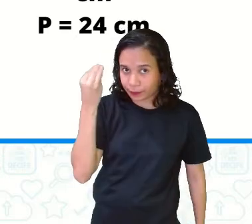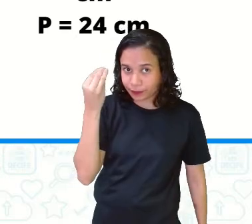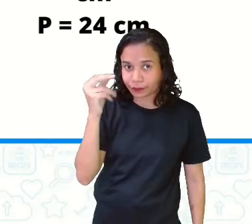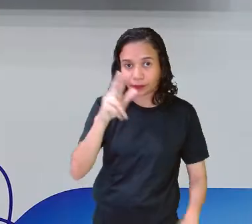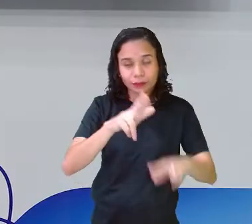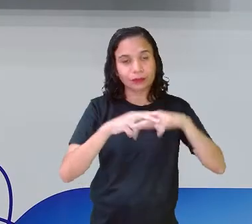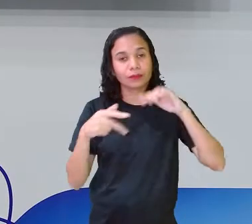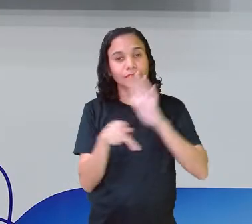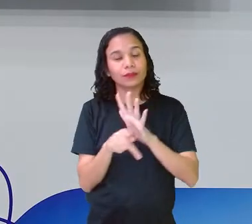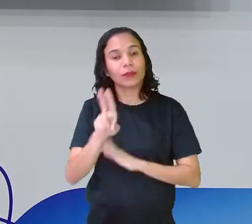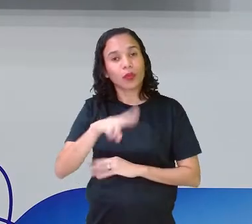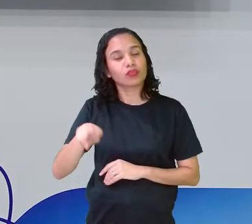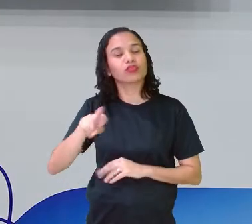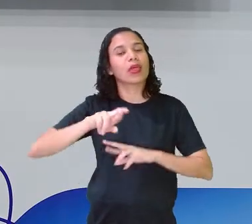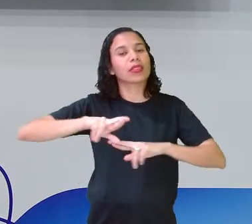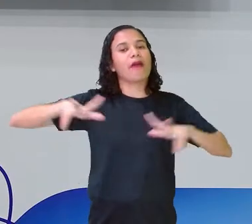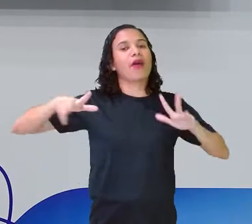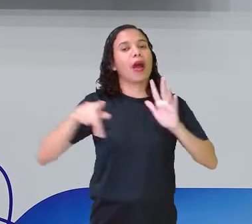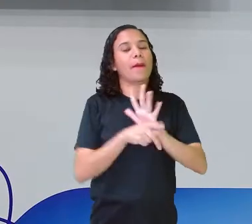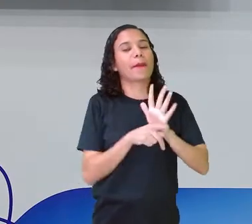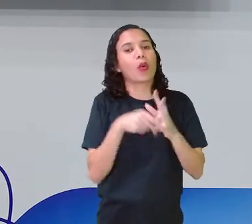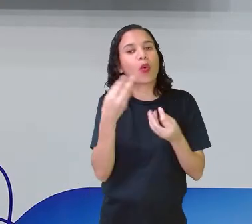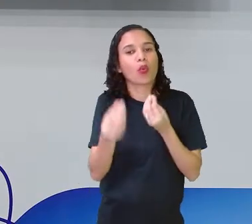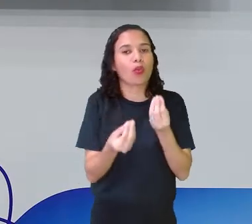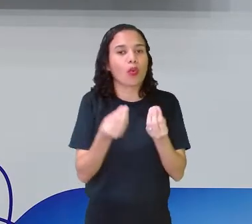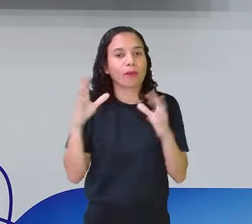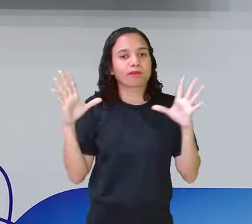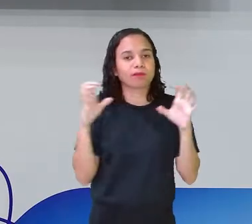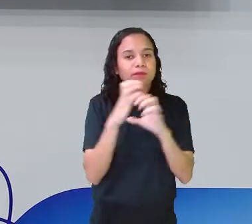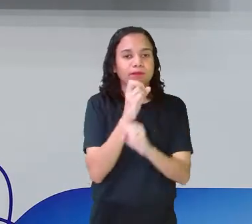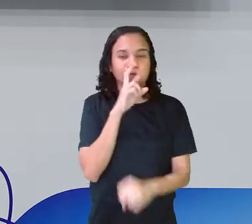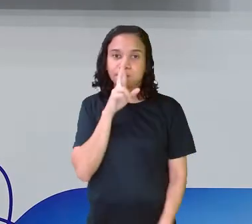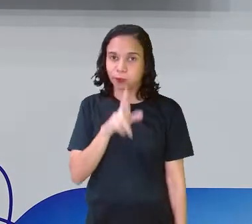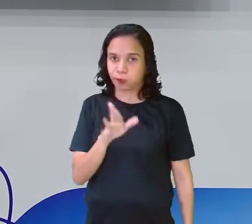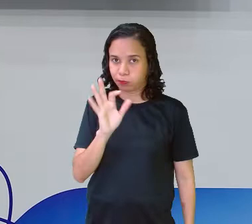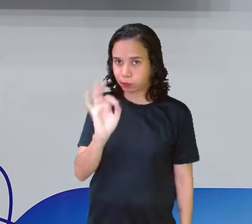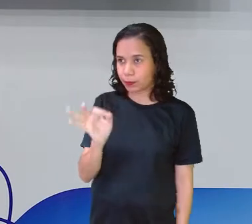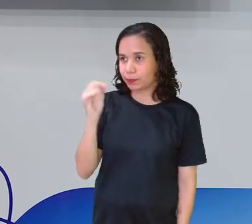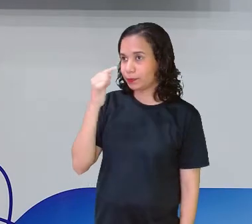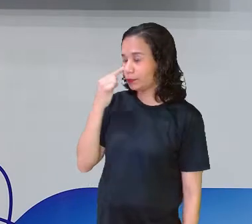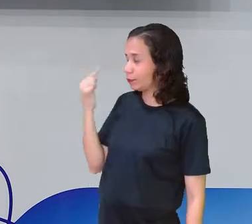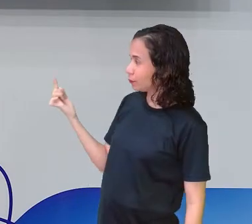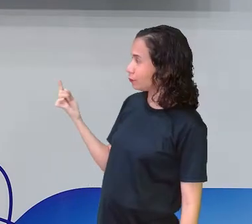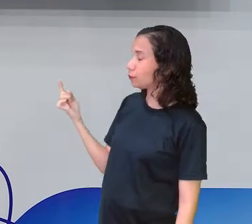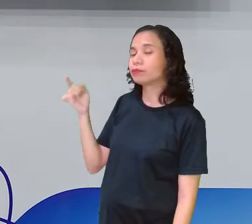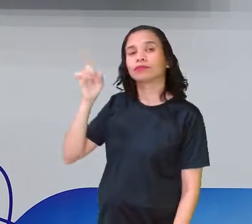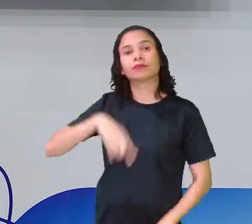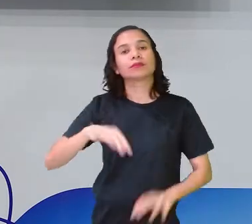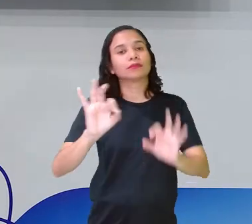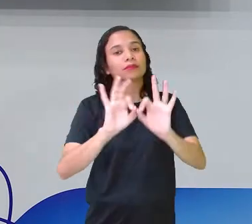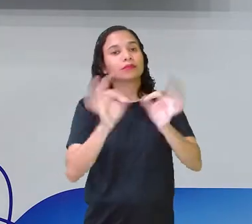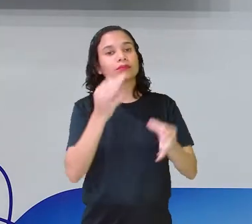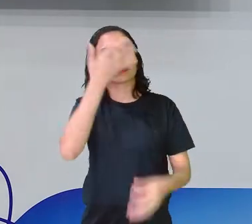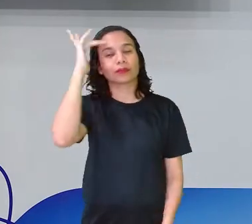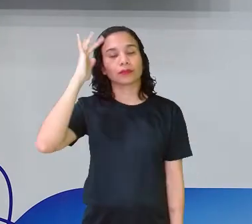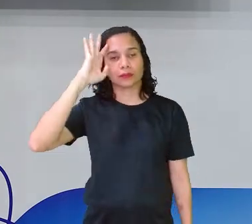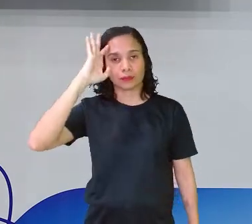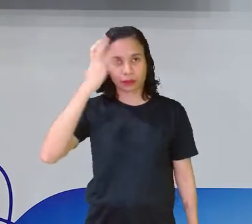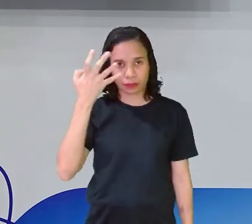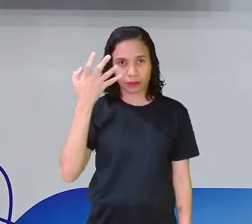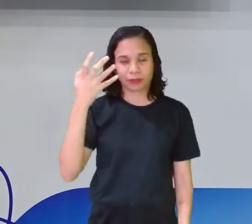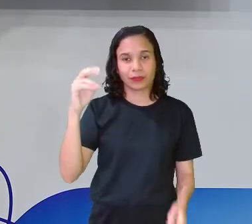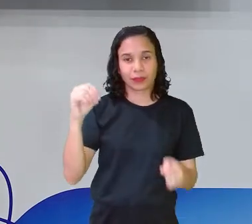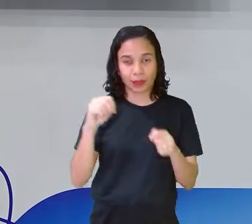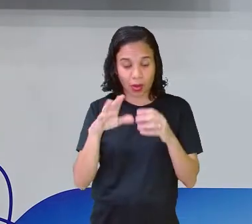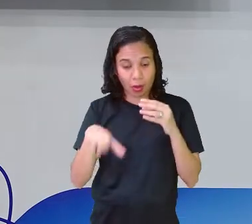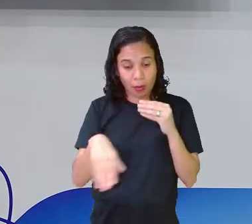a unidade de medida faz toda a diferença na hora da resposta, tá? Então, muito simples de resolver, né? Fiz